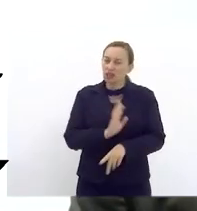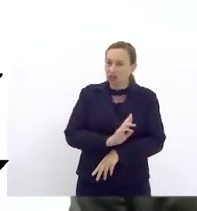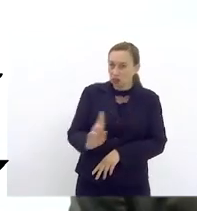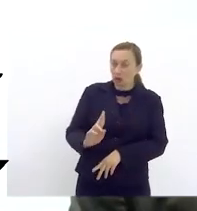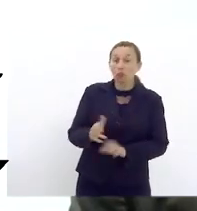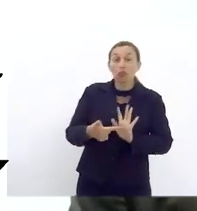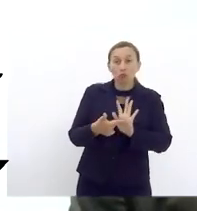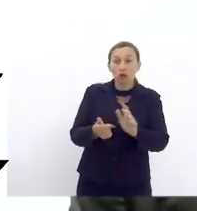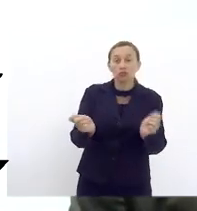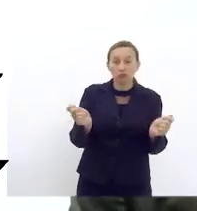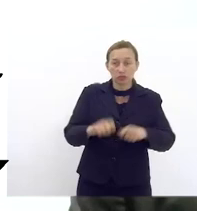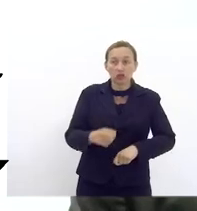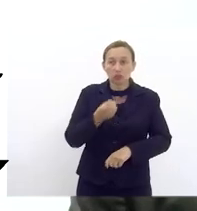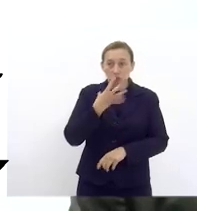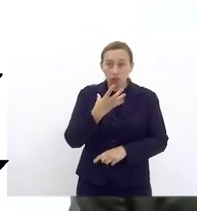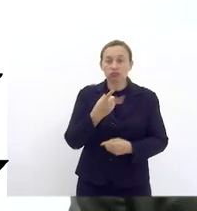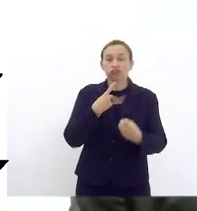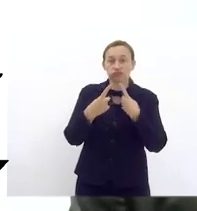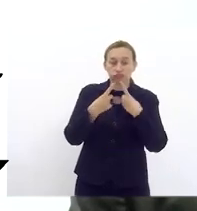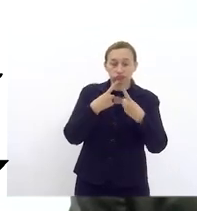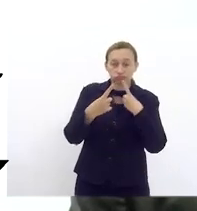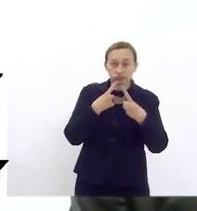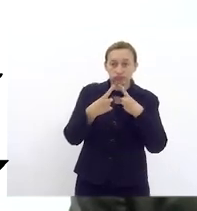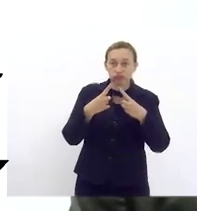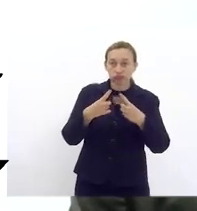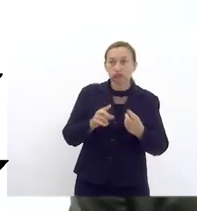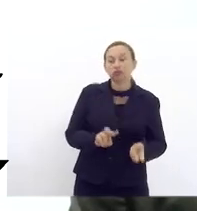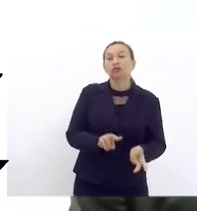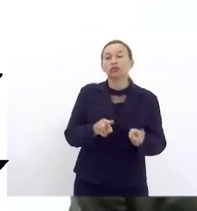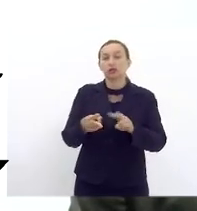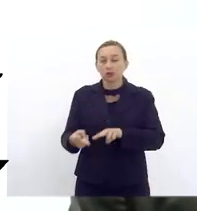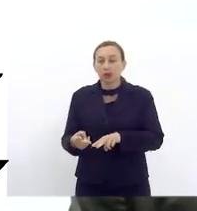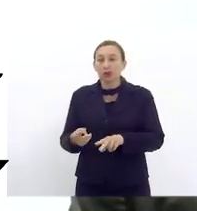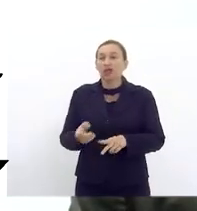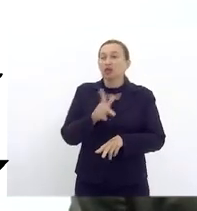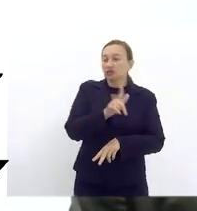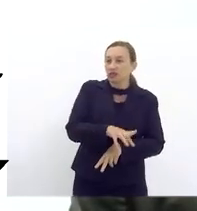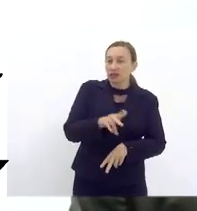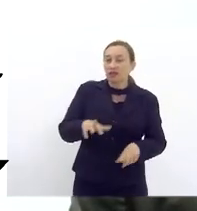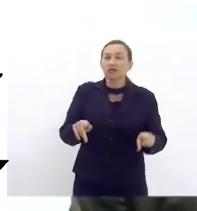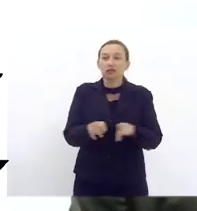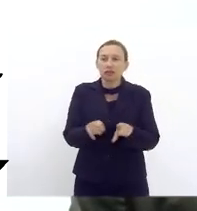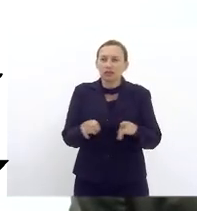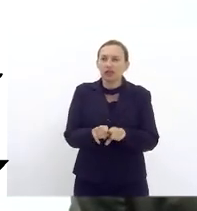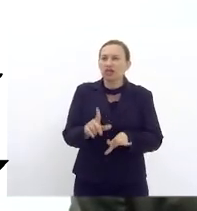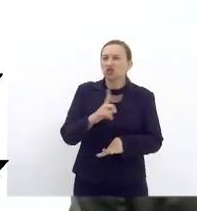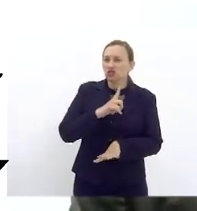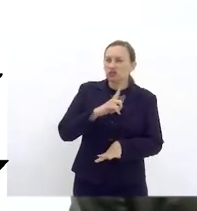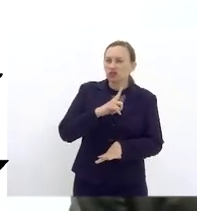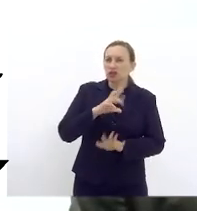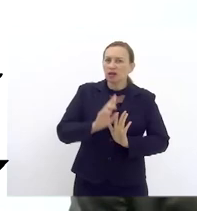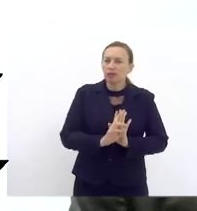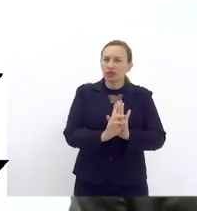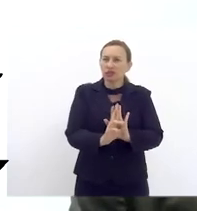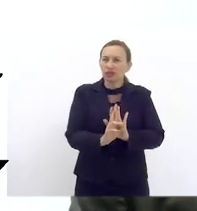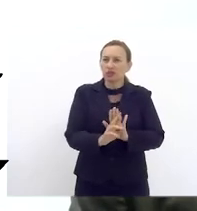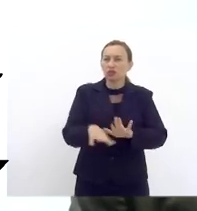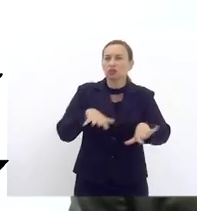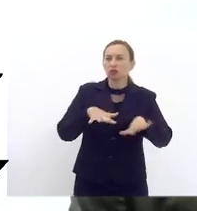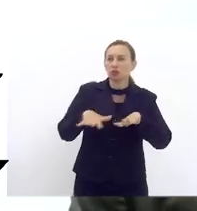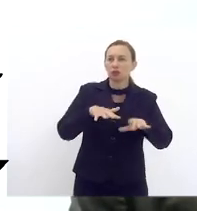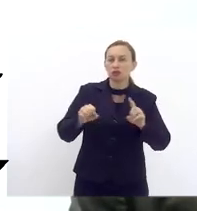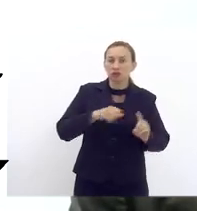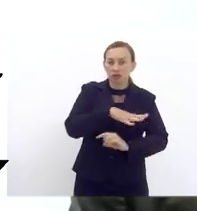mostra a nossa possibilidade de um bom debate e de bons encaminhamentos a diversidade também aqui que nós tivemos de representante dos movimentos